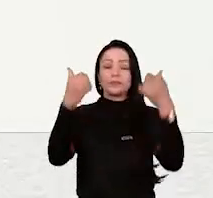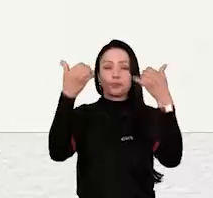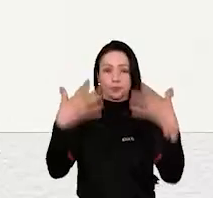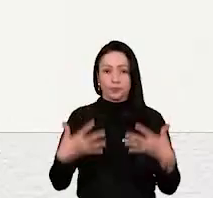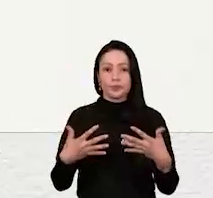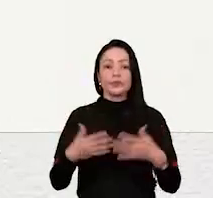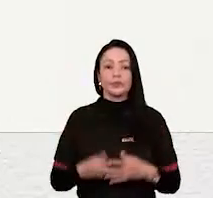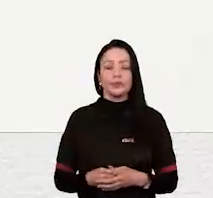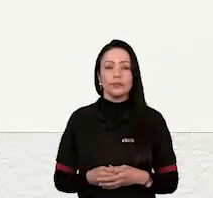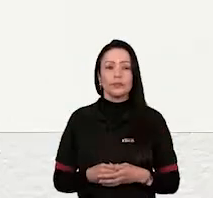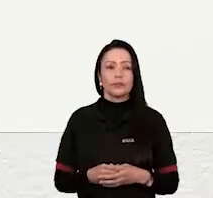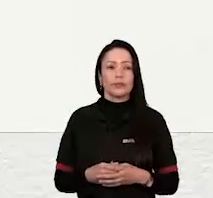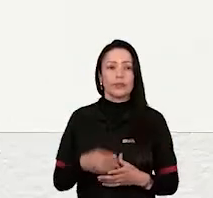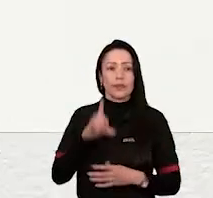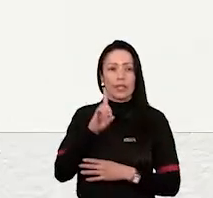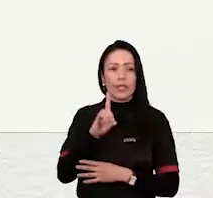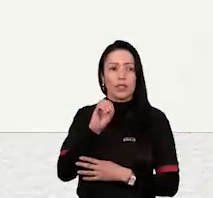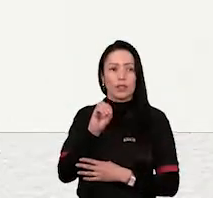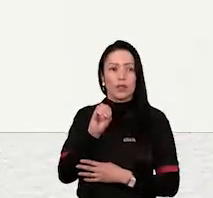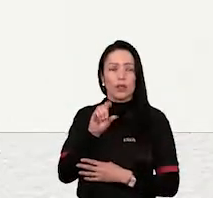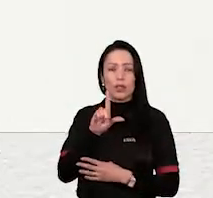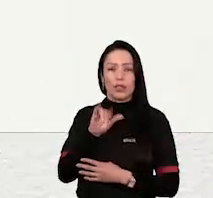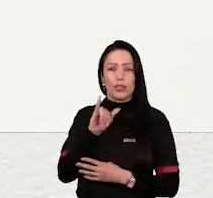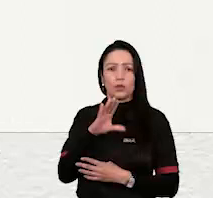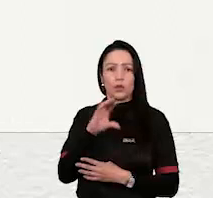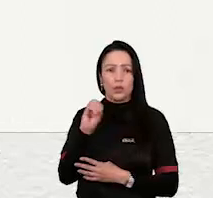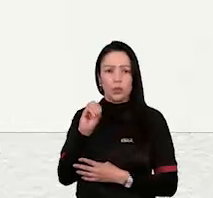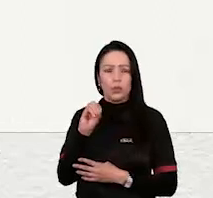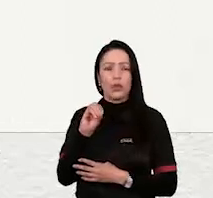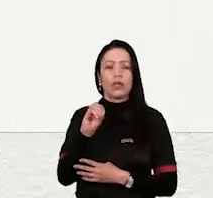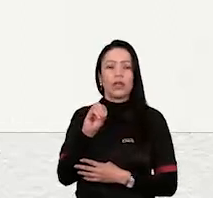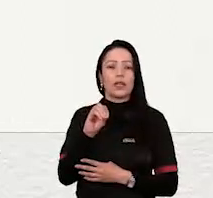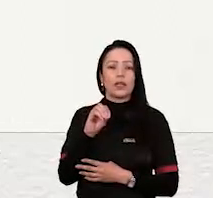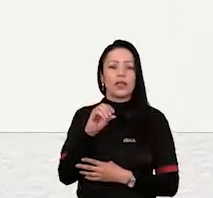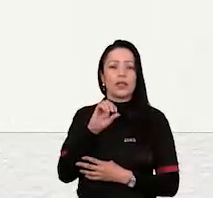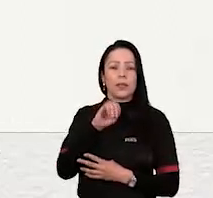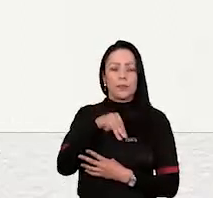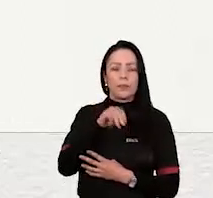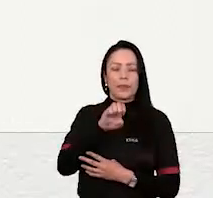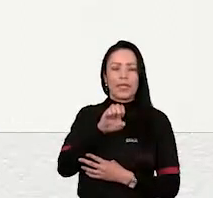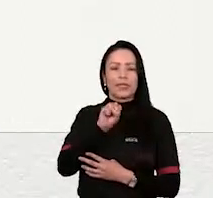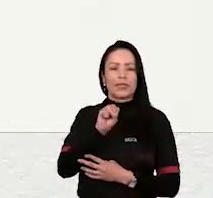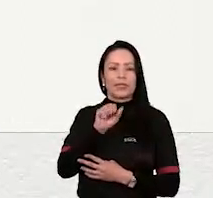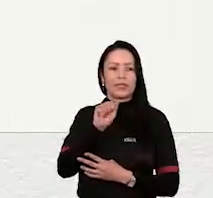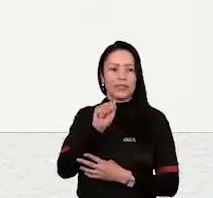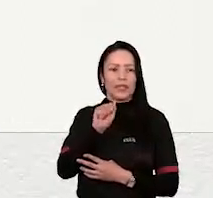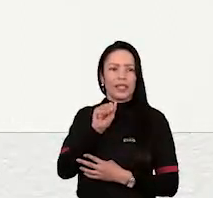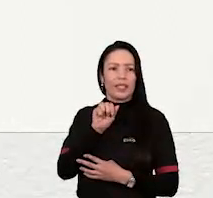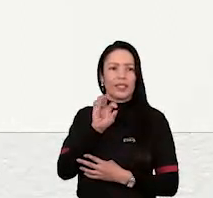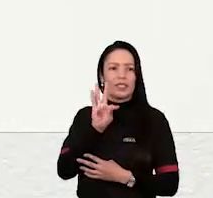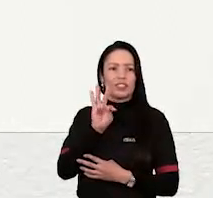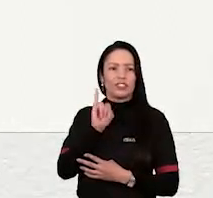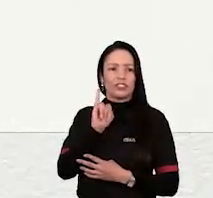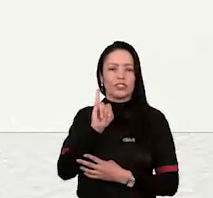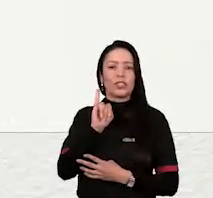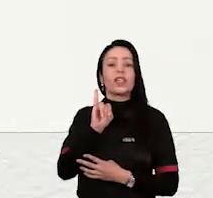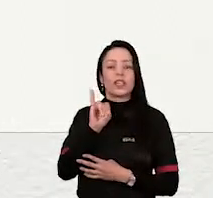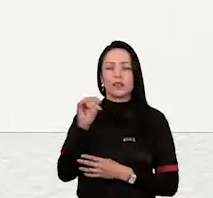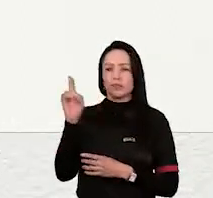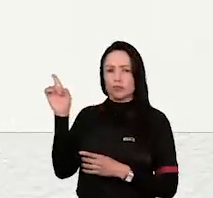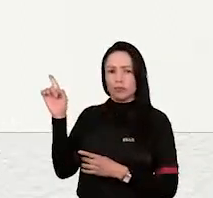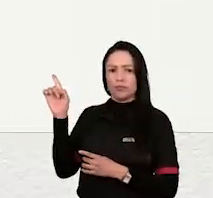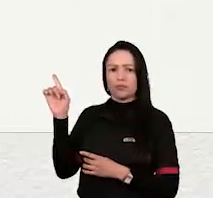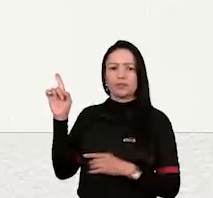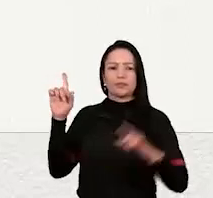falando, o dólico e o mesate cefálico, eles estão aqui com uma aba azul em volta do crânio, e